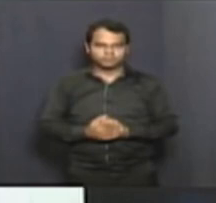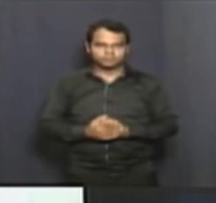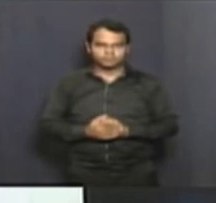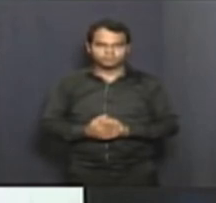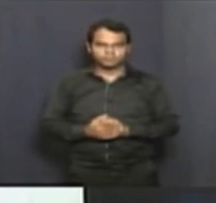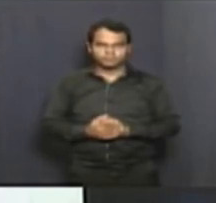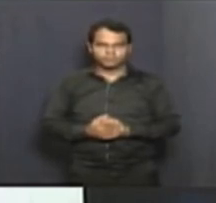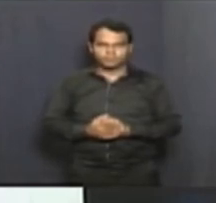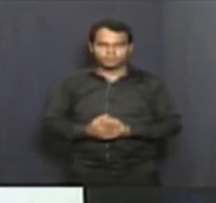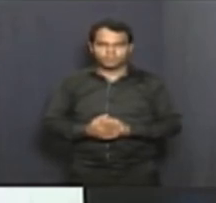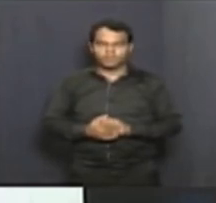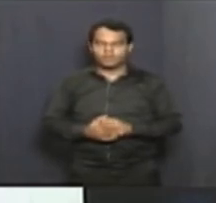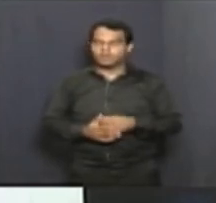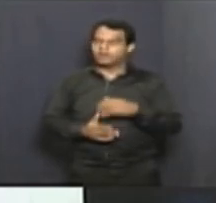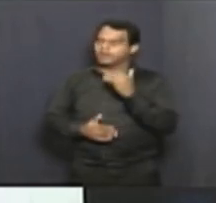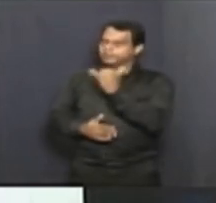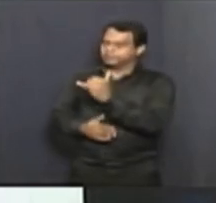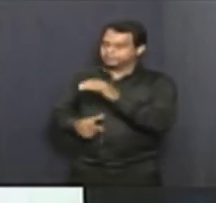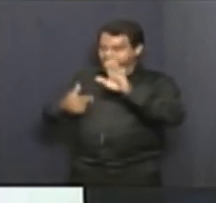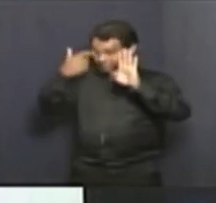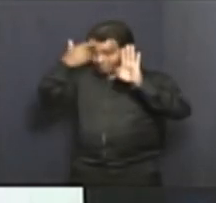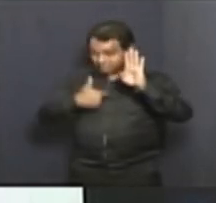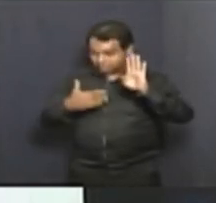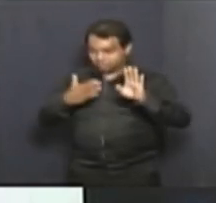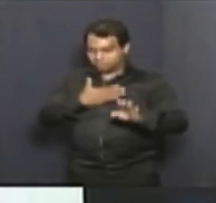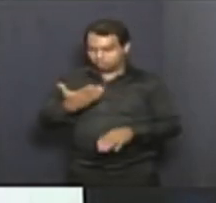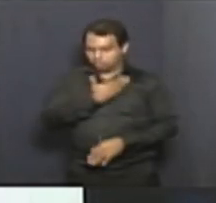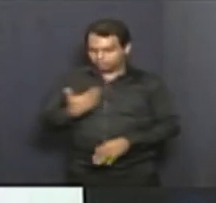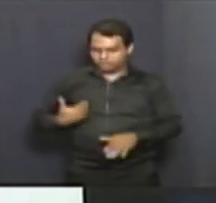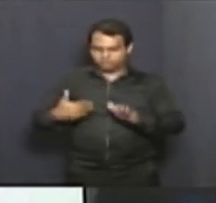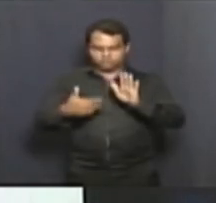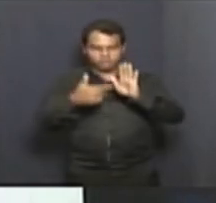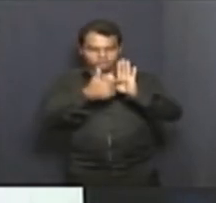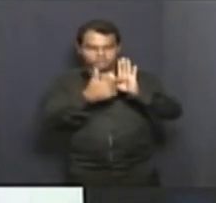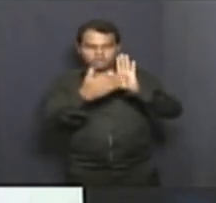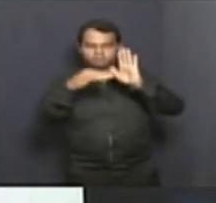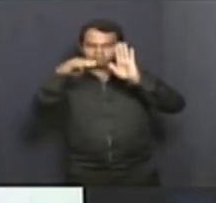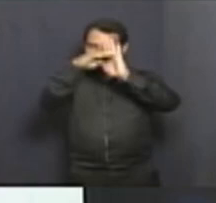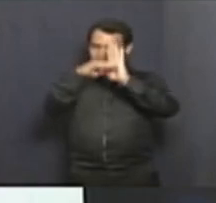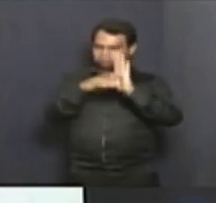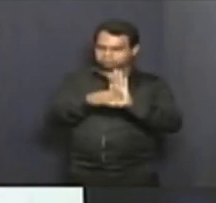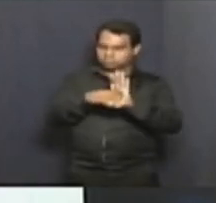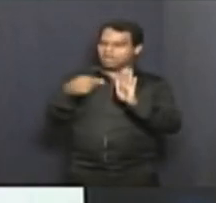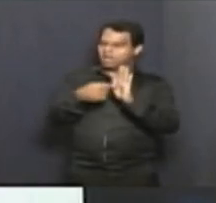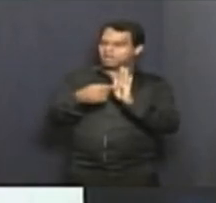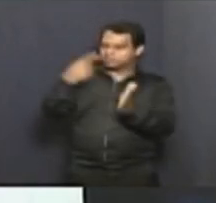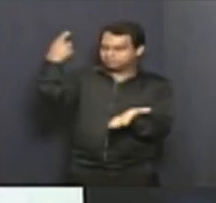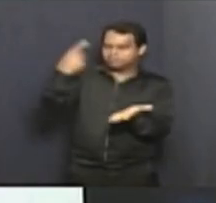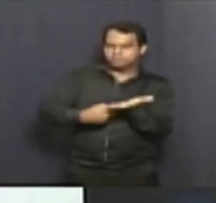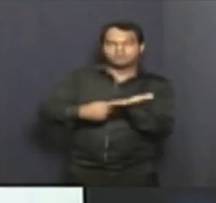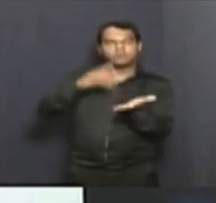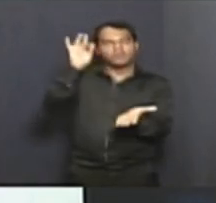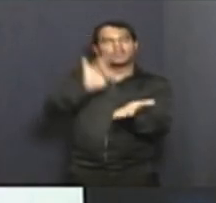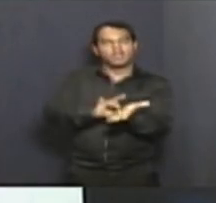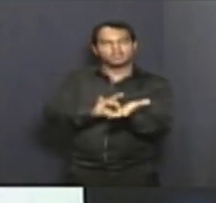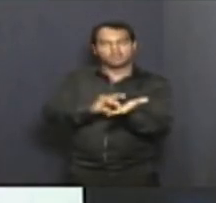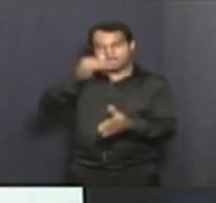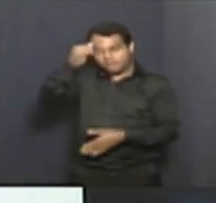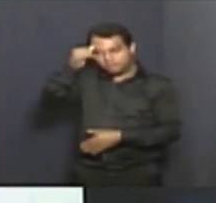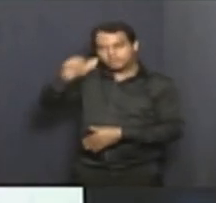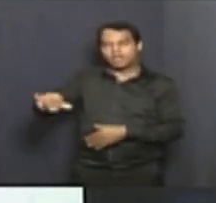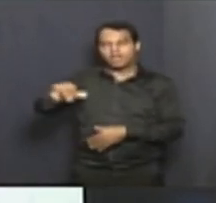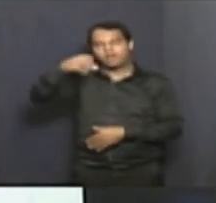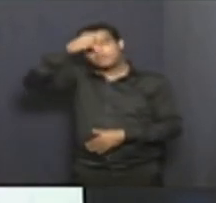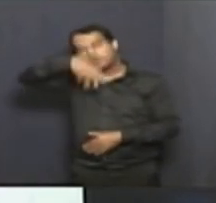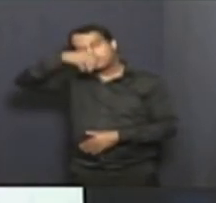candidato no meu governo nosso programa de governo a realidade é o único que se compromete efetivamente a combater essa questão da violência contra